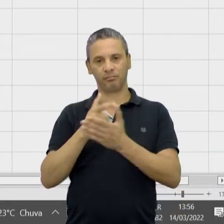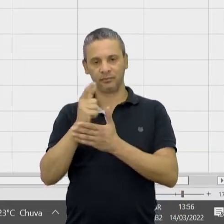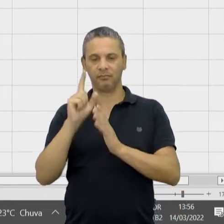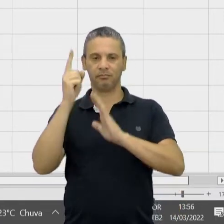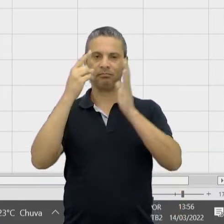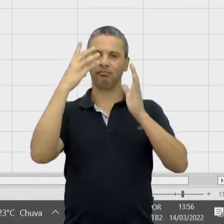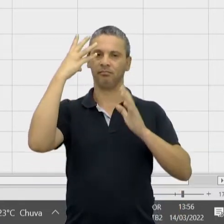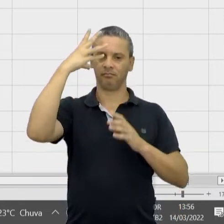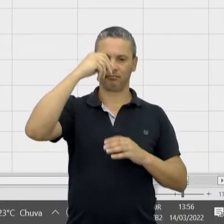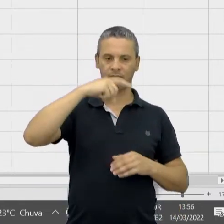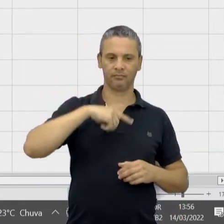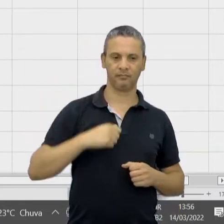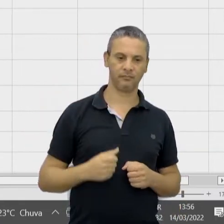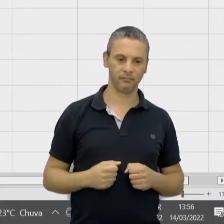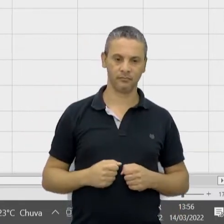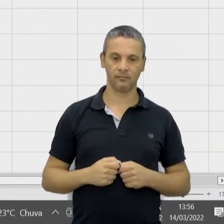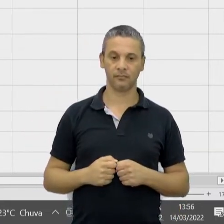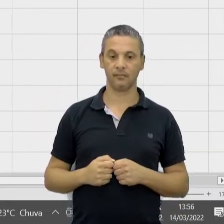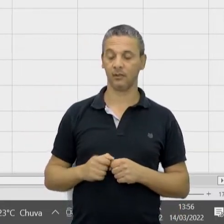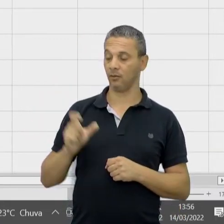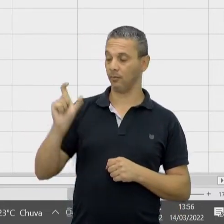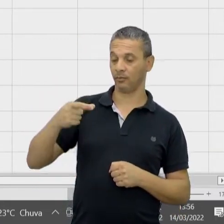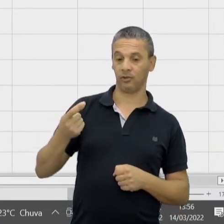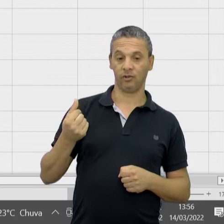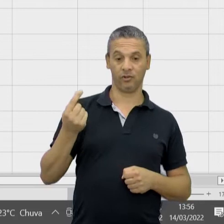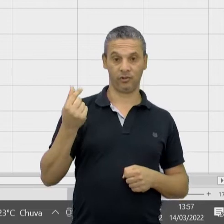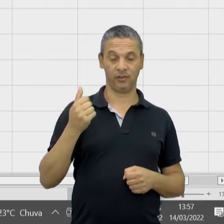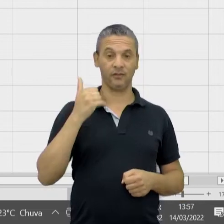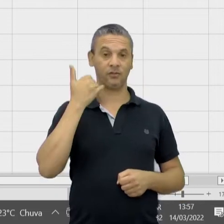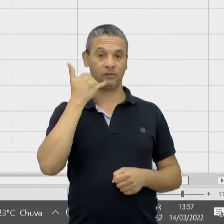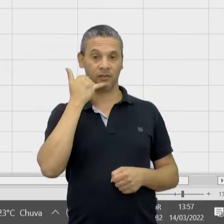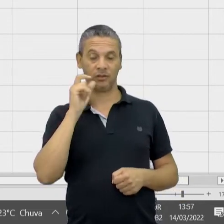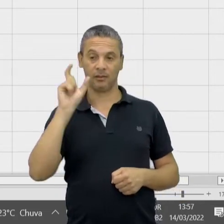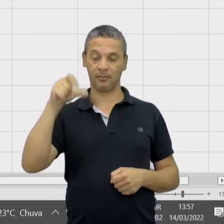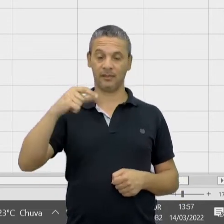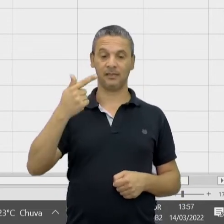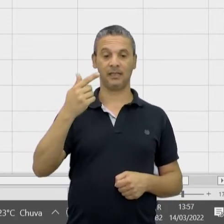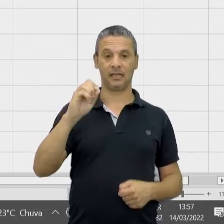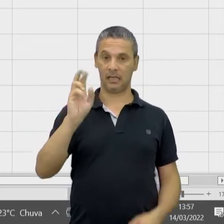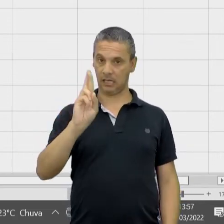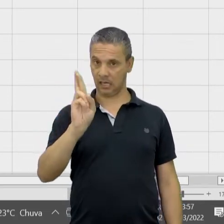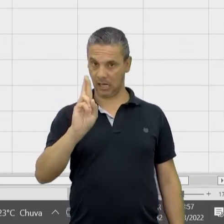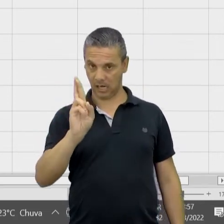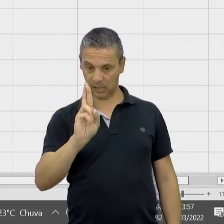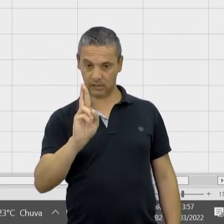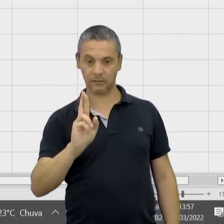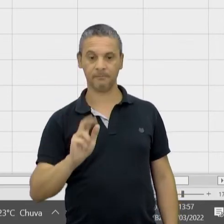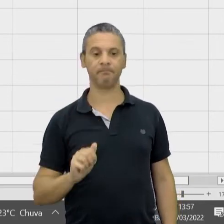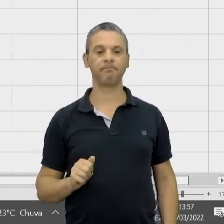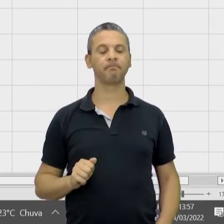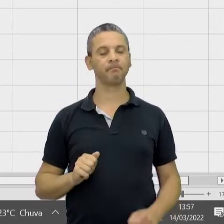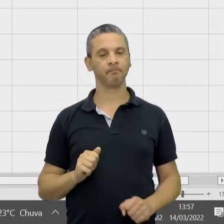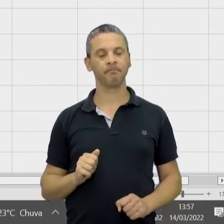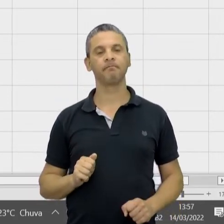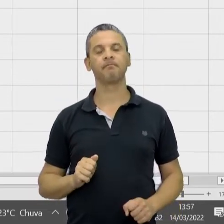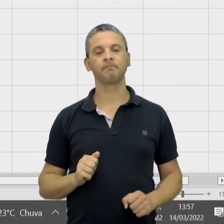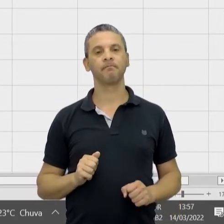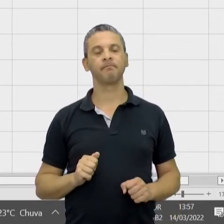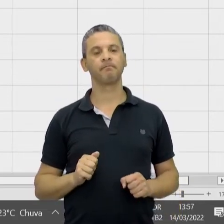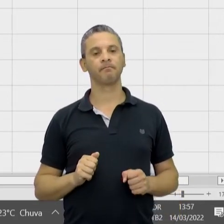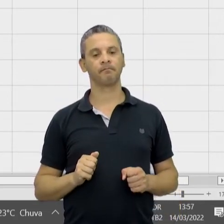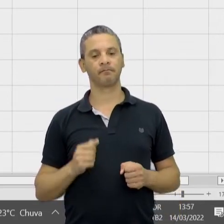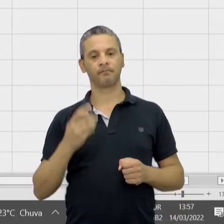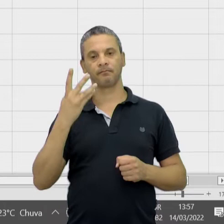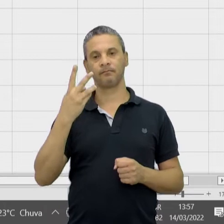bem bonita. Pus crédito R$70 no mês de fevereiro, eu pus R$70 de crédito no meu celular.